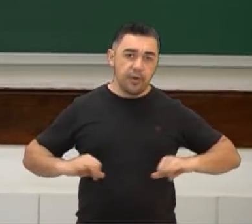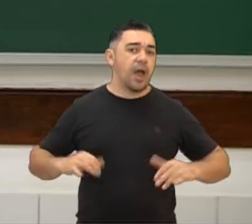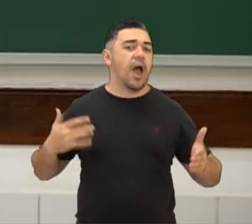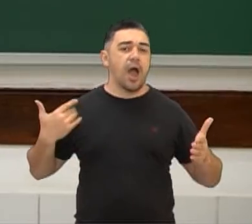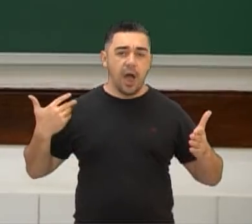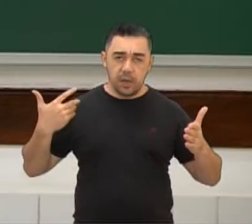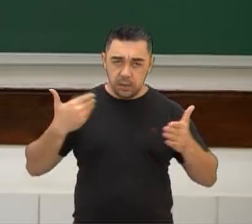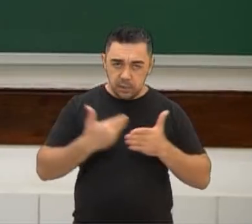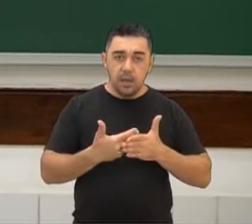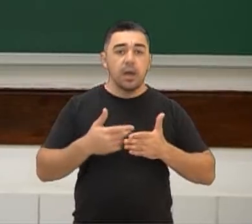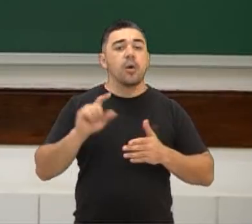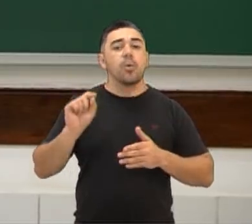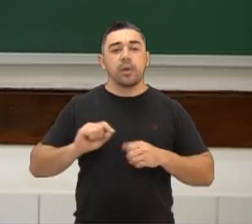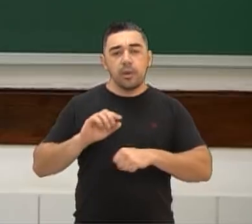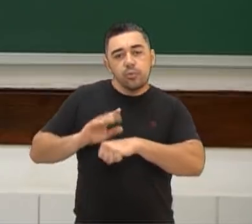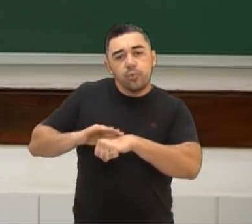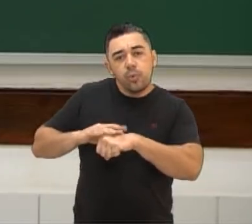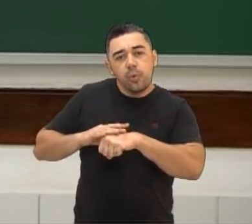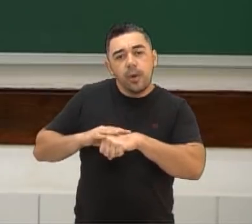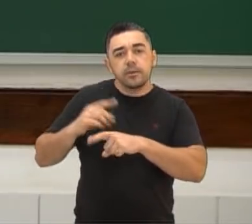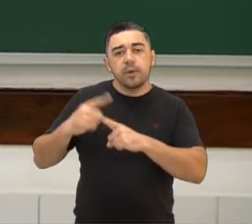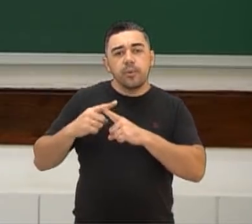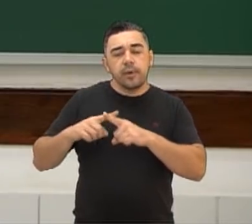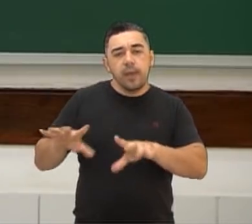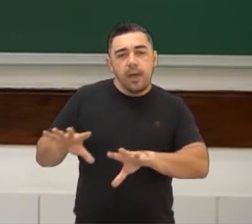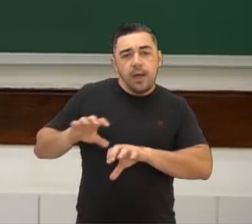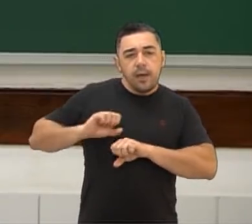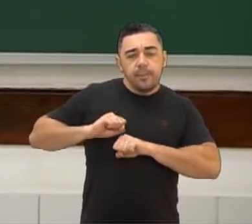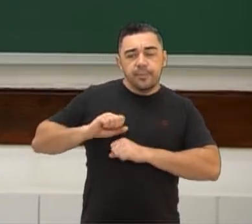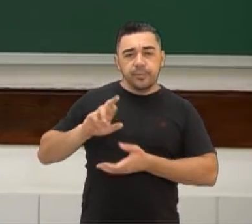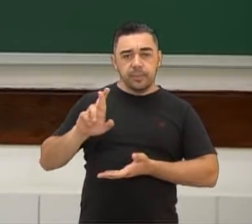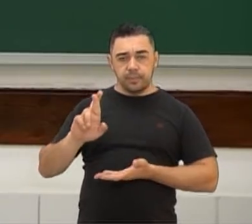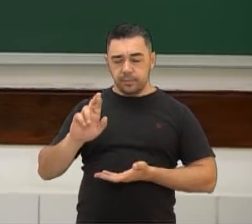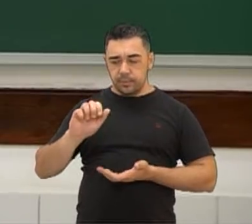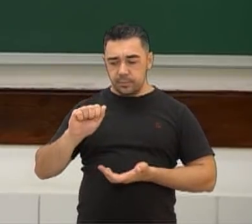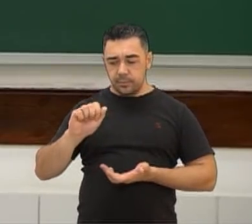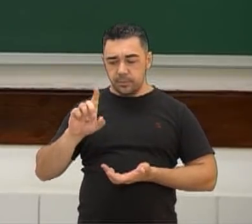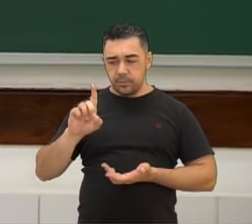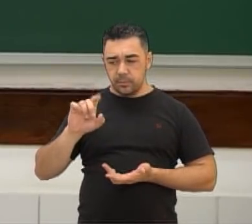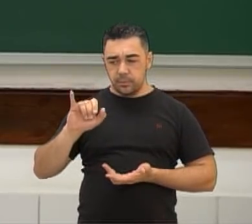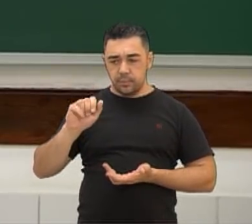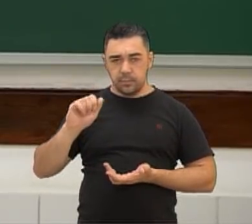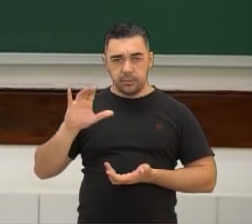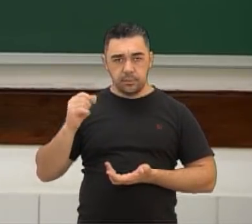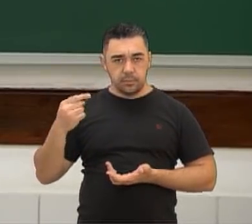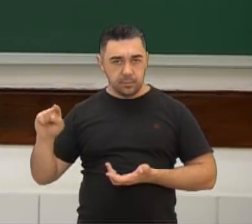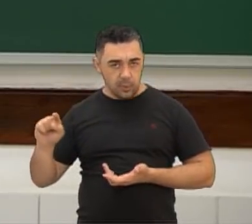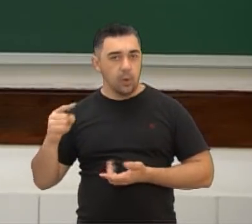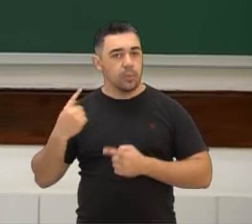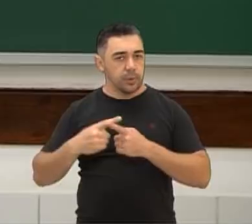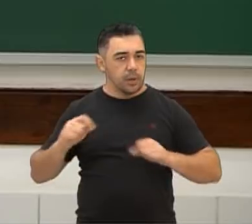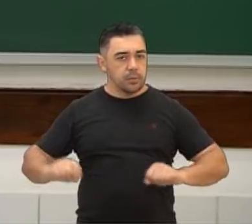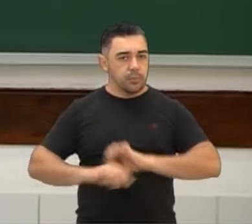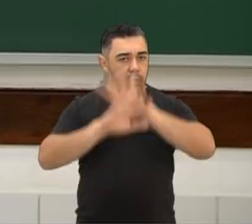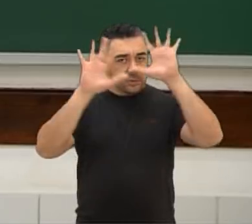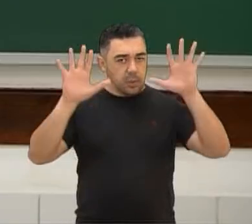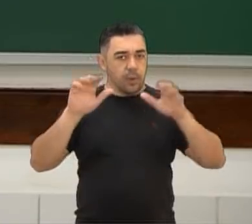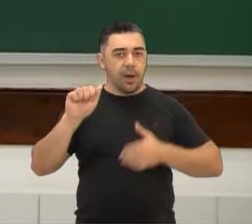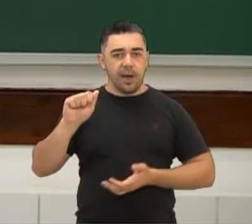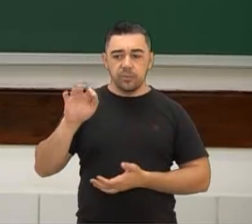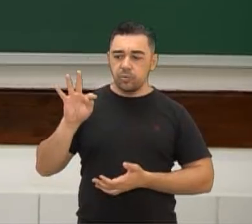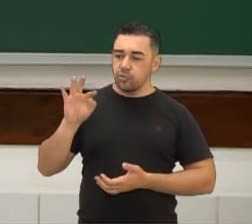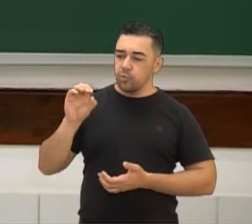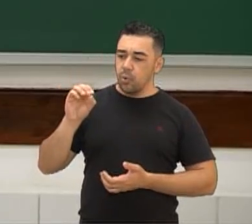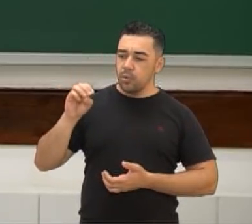sofrem com doenças causadas pela radiação trazida por essa explosão.